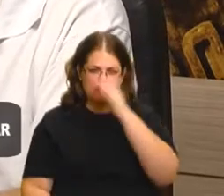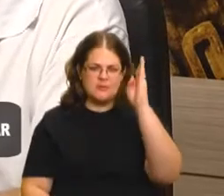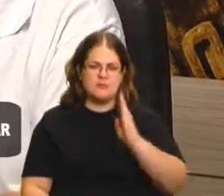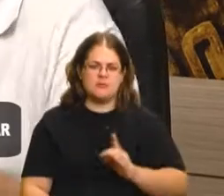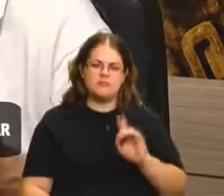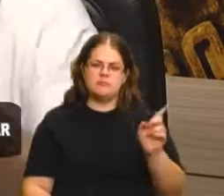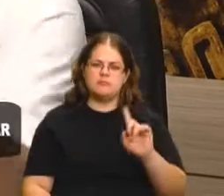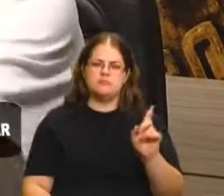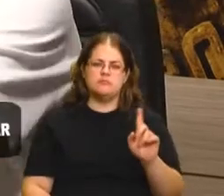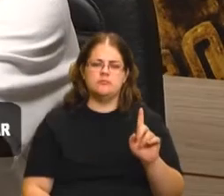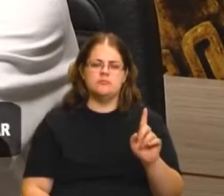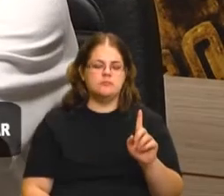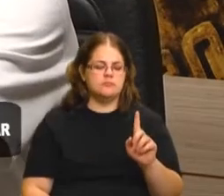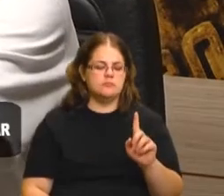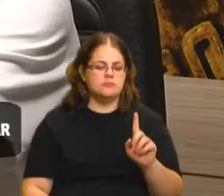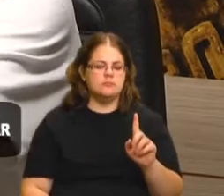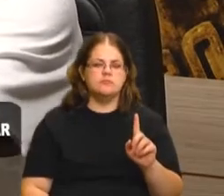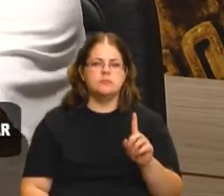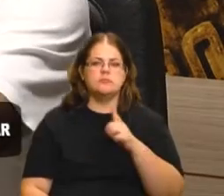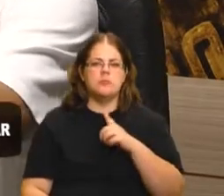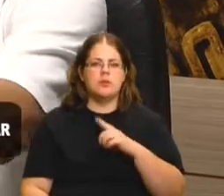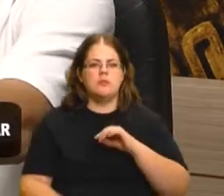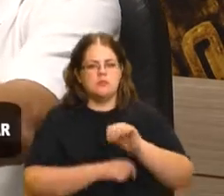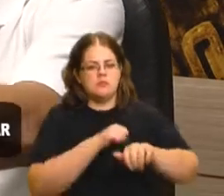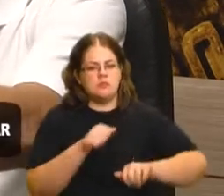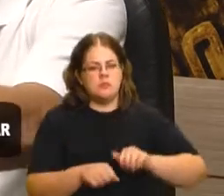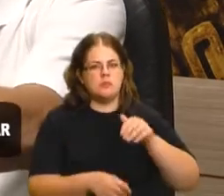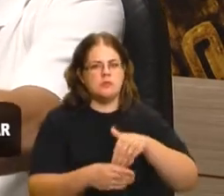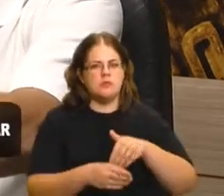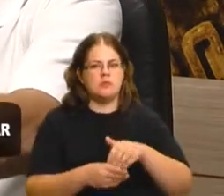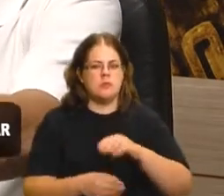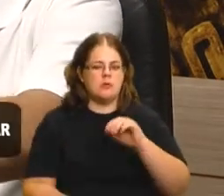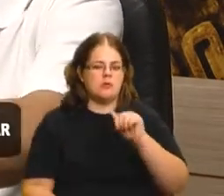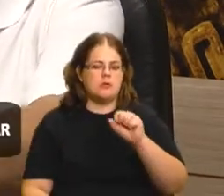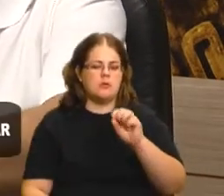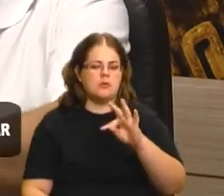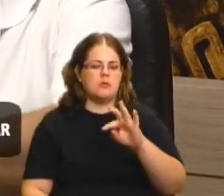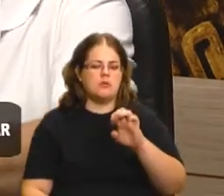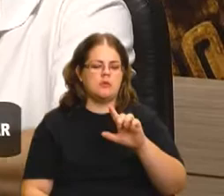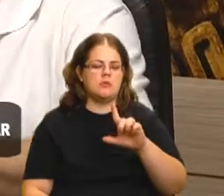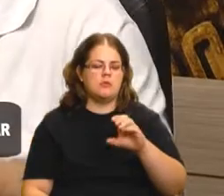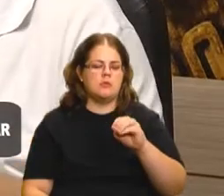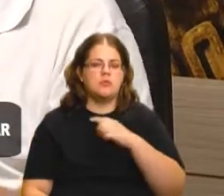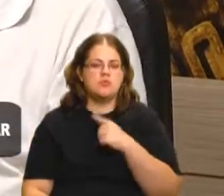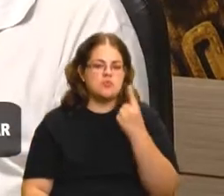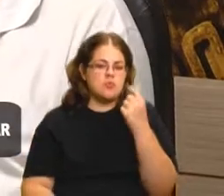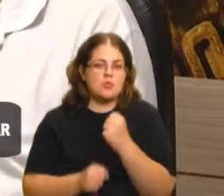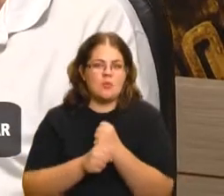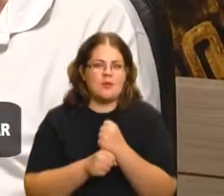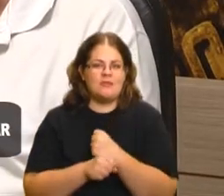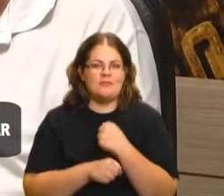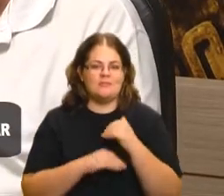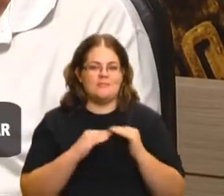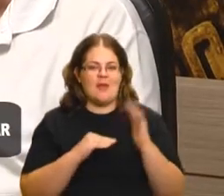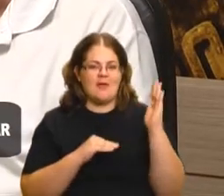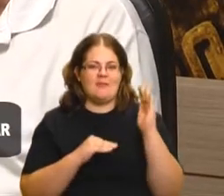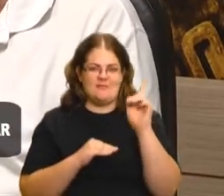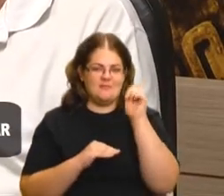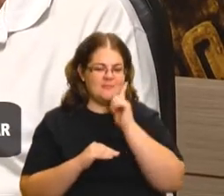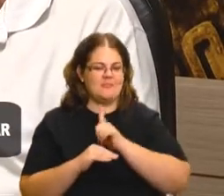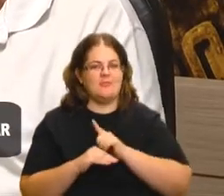da República. A presidência da República foi transferida a eleição. O Castelo ganhou um ano a mais de